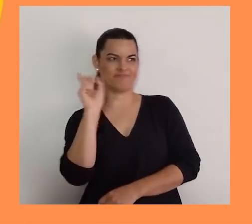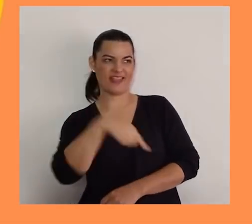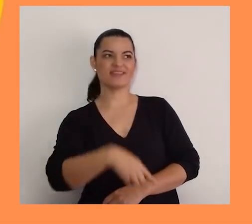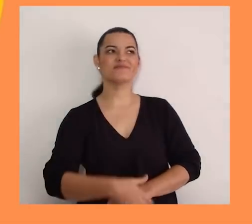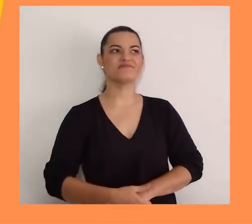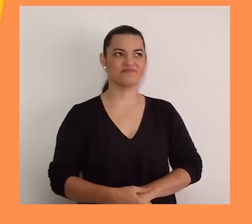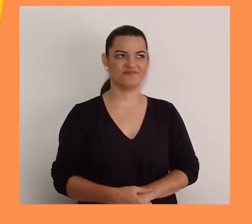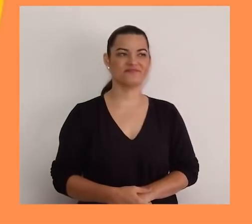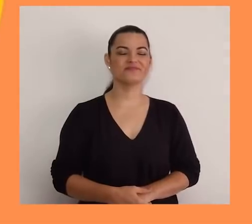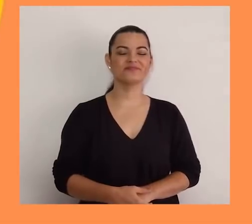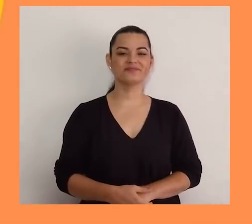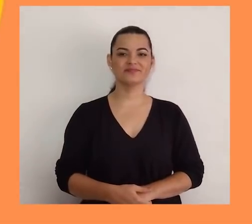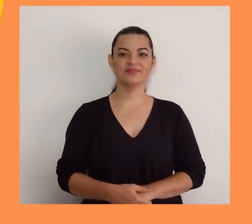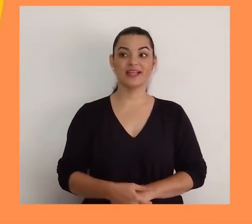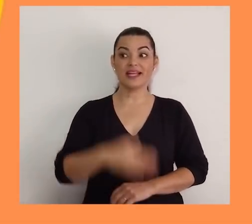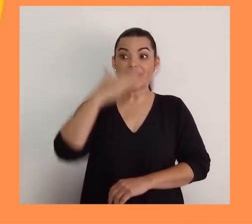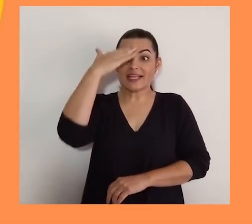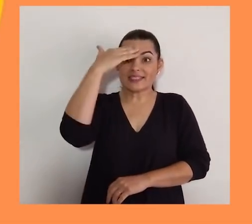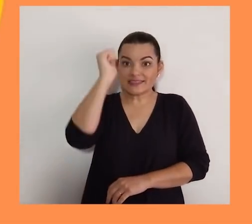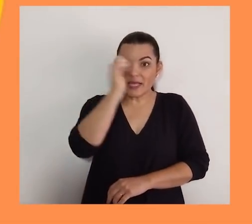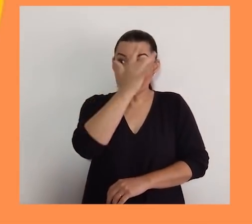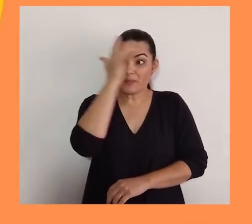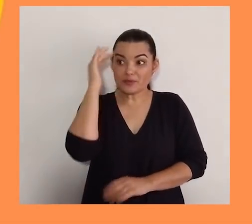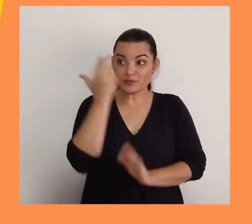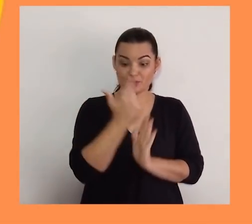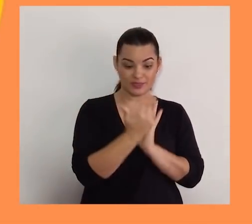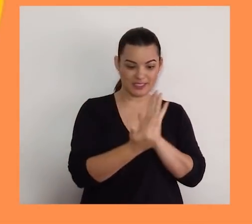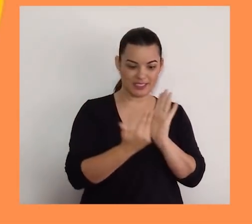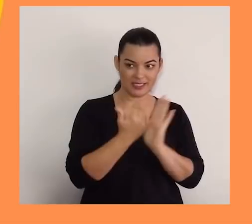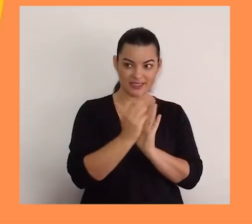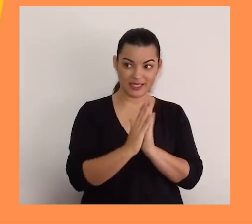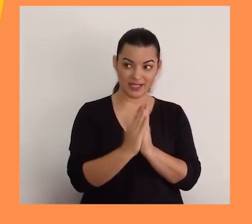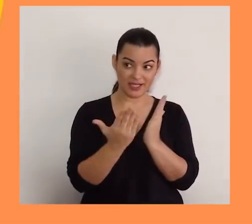Tatiana Belink. Você conhece essa escritora?